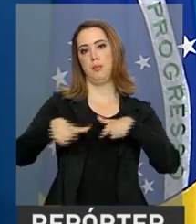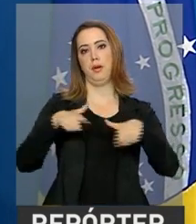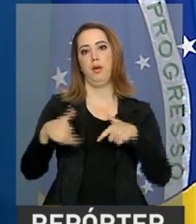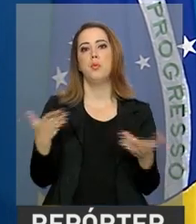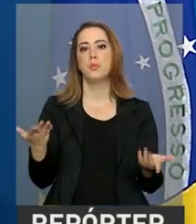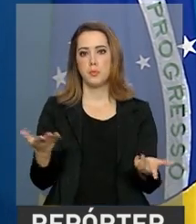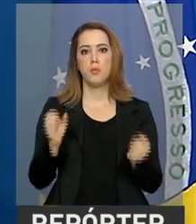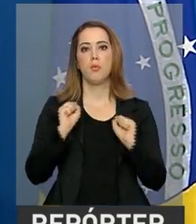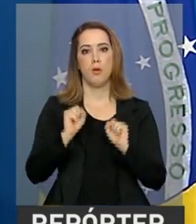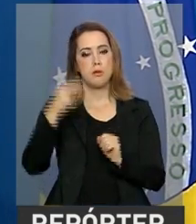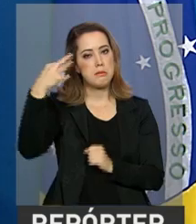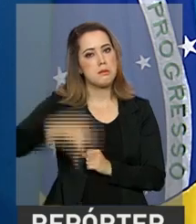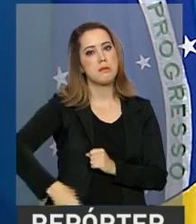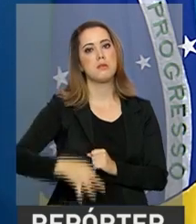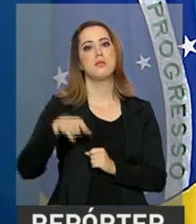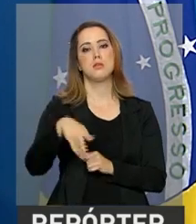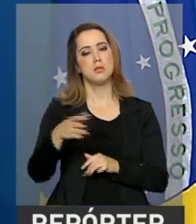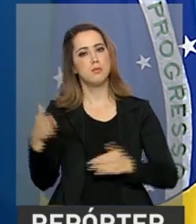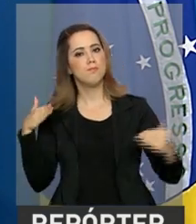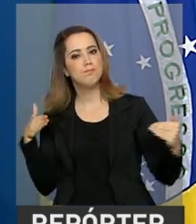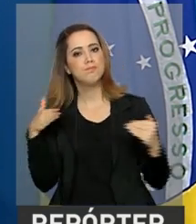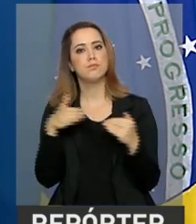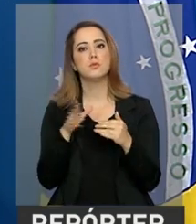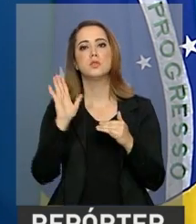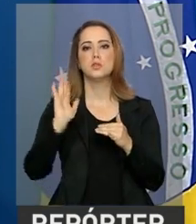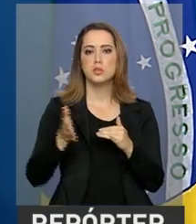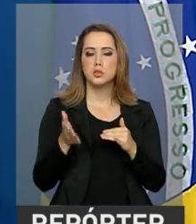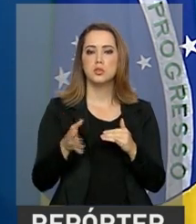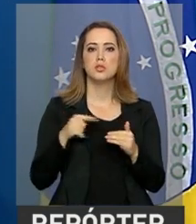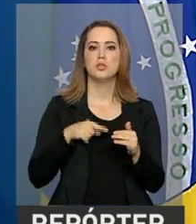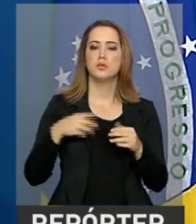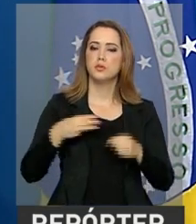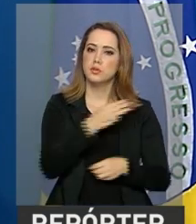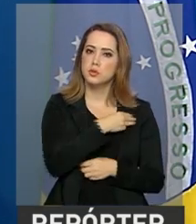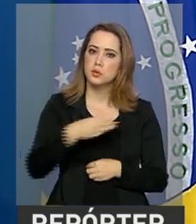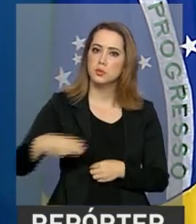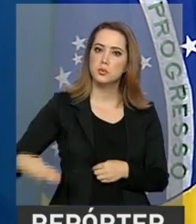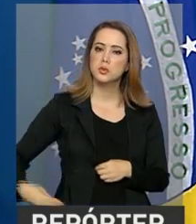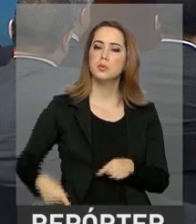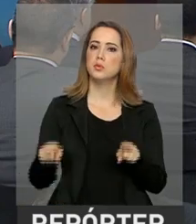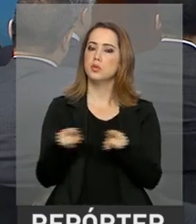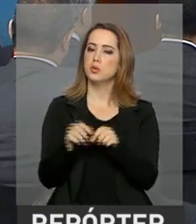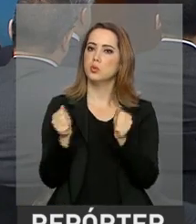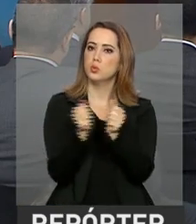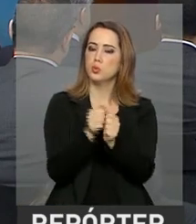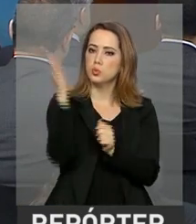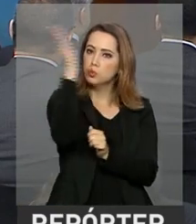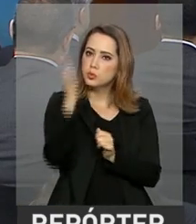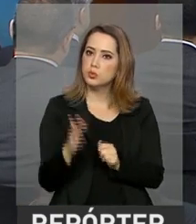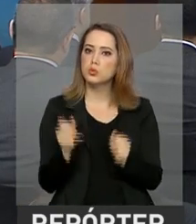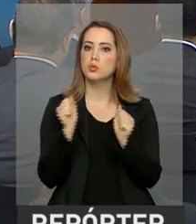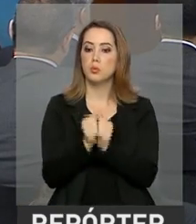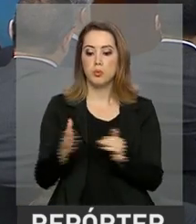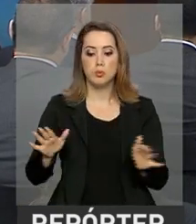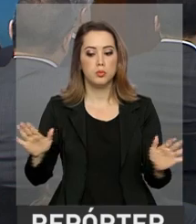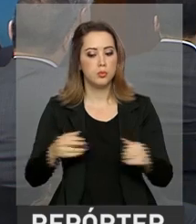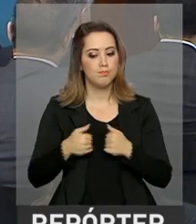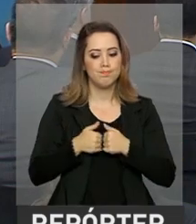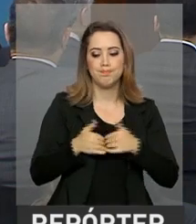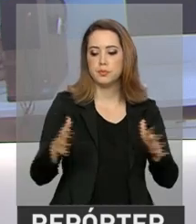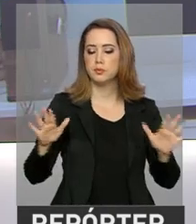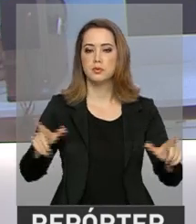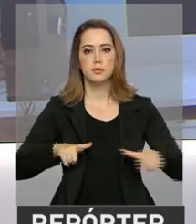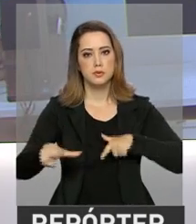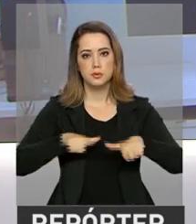seguramente, este ato patrocinado pelo ministro da Agricultura, pelo governo brasileiro, vai abrir novos empregos nesta